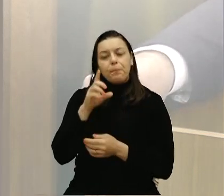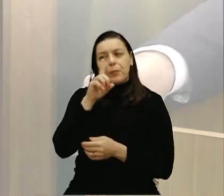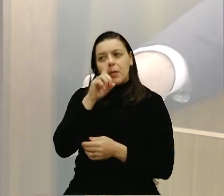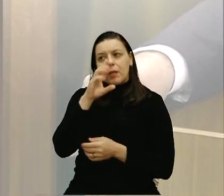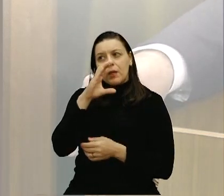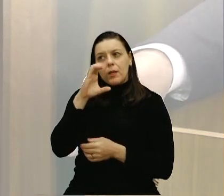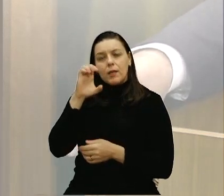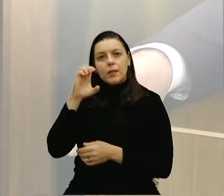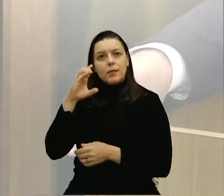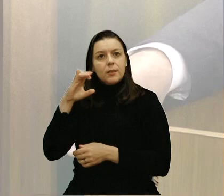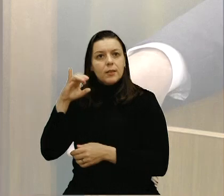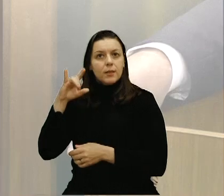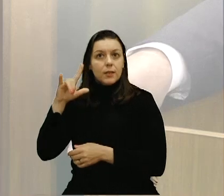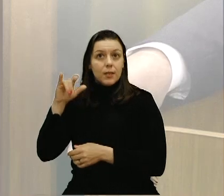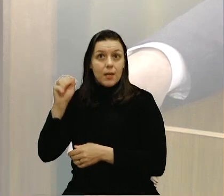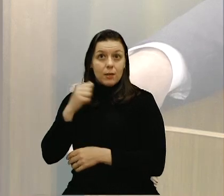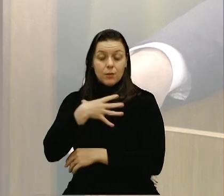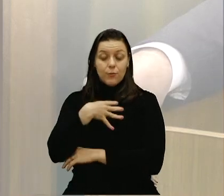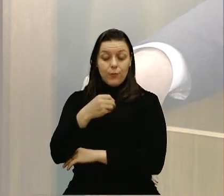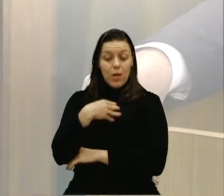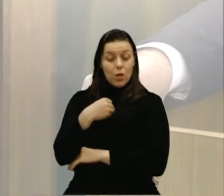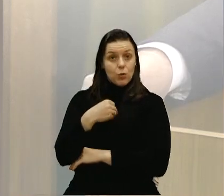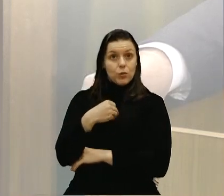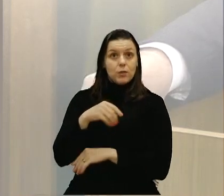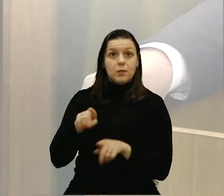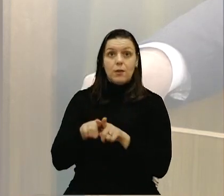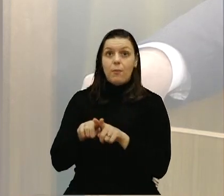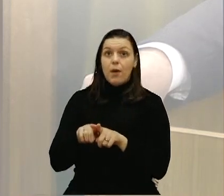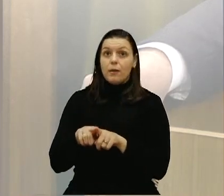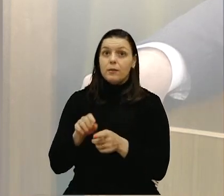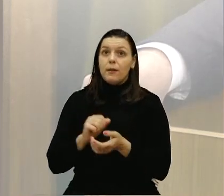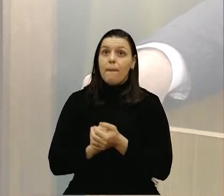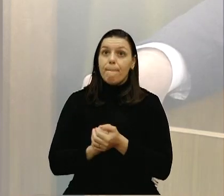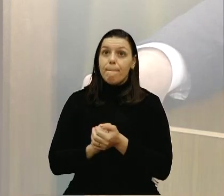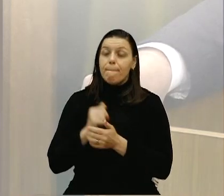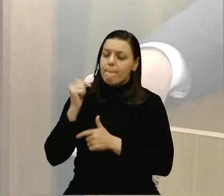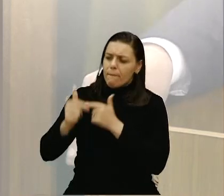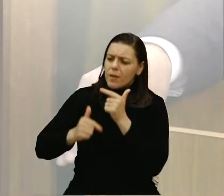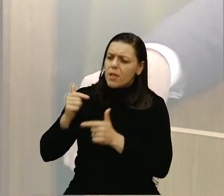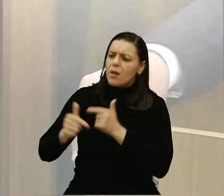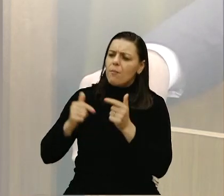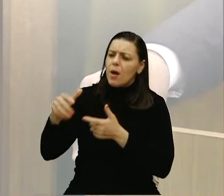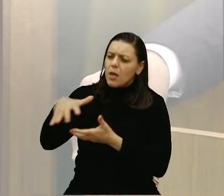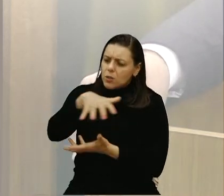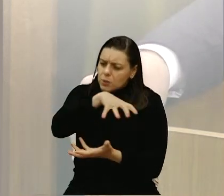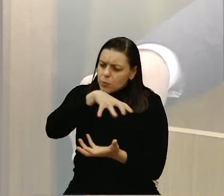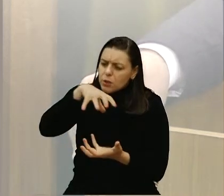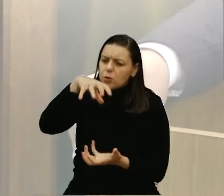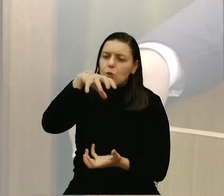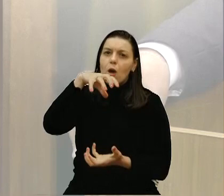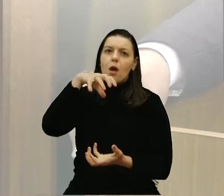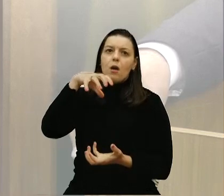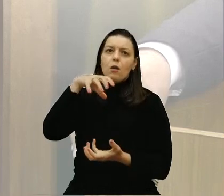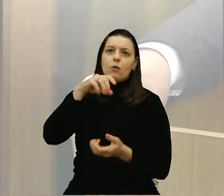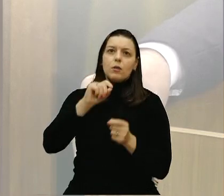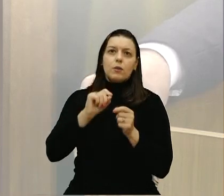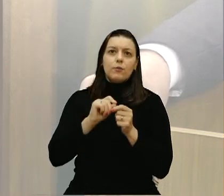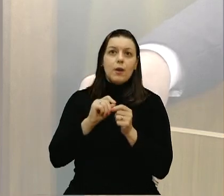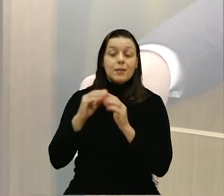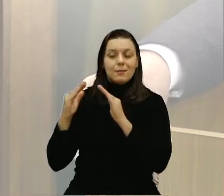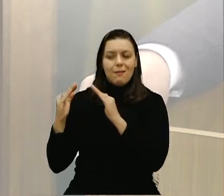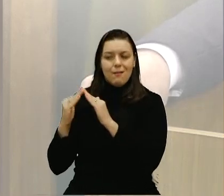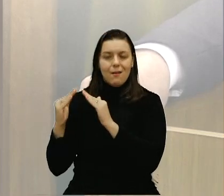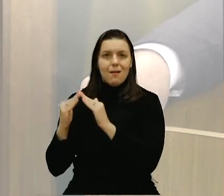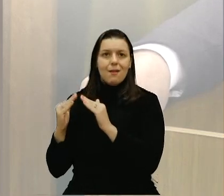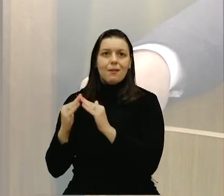aqui vários dos seus filhos e do trabalho espiritual que eles realizam na sua casa,